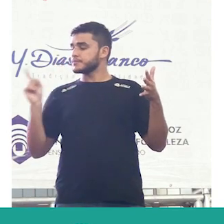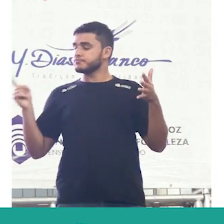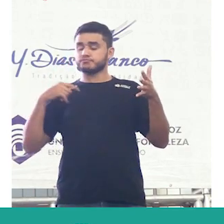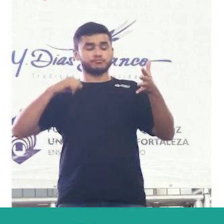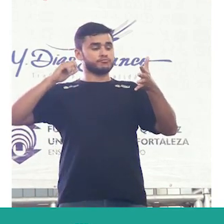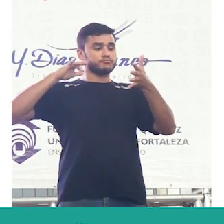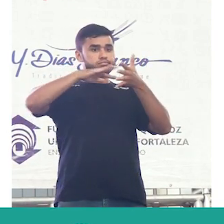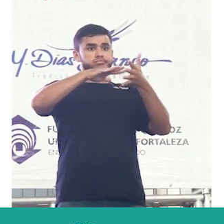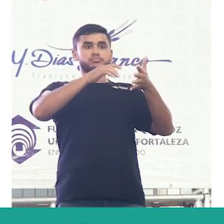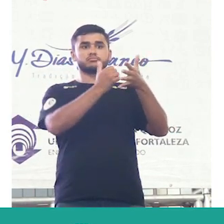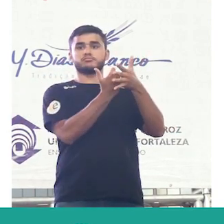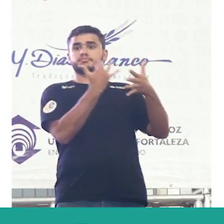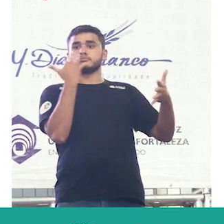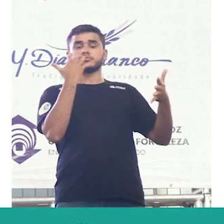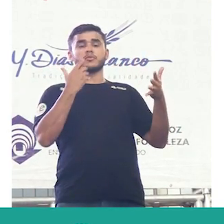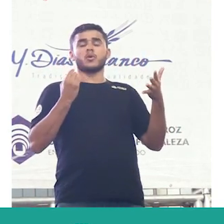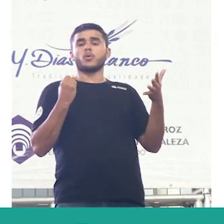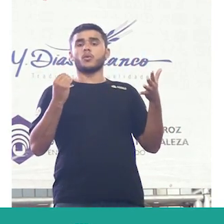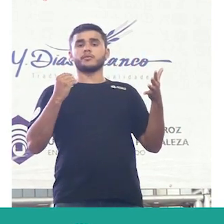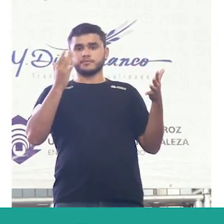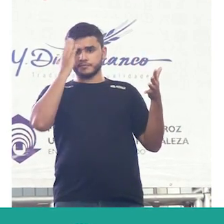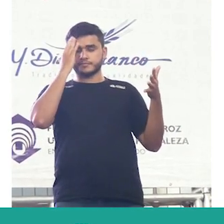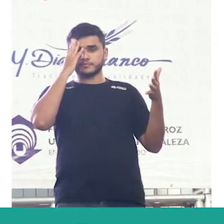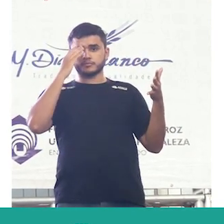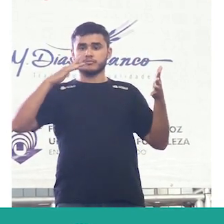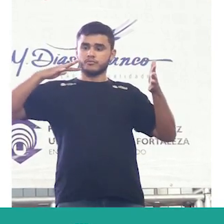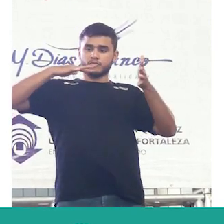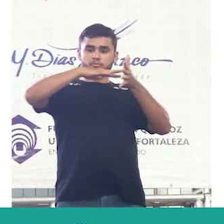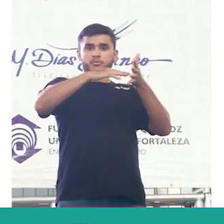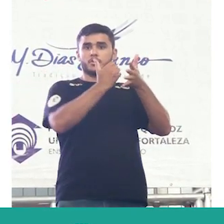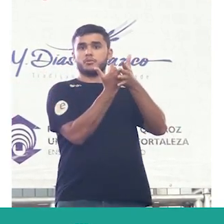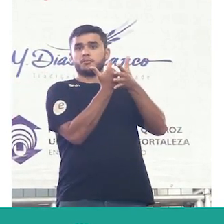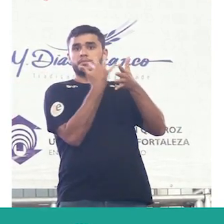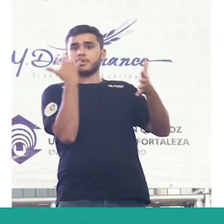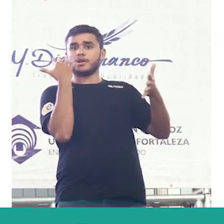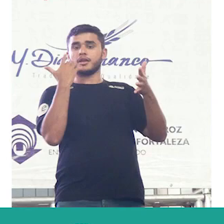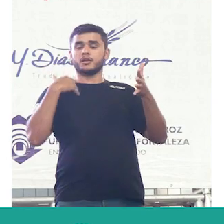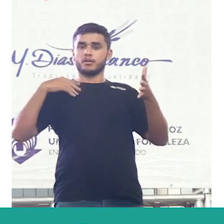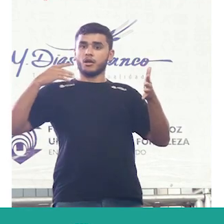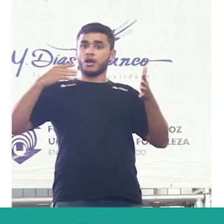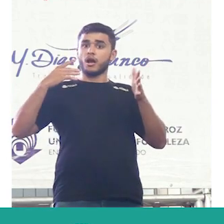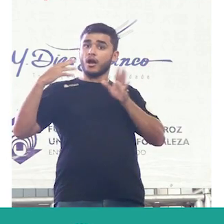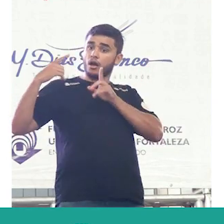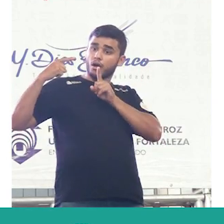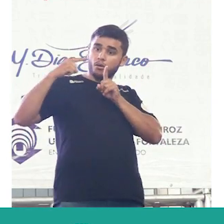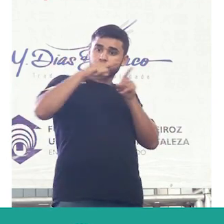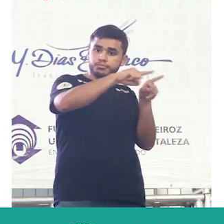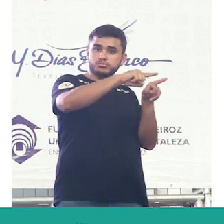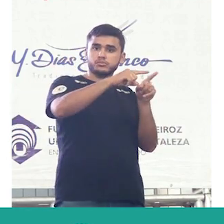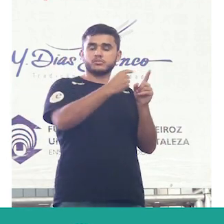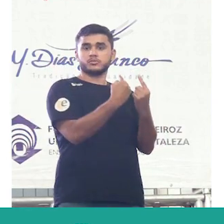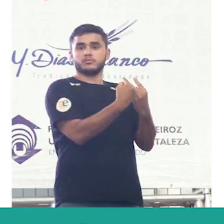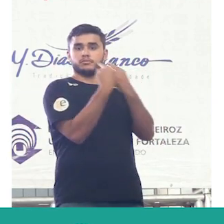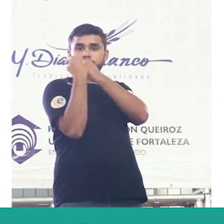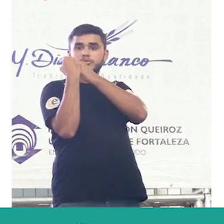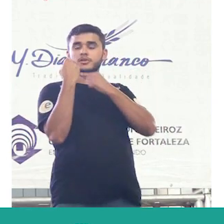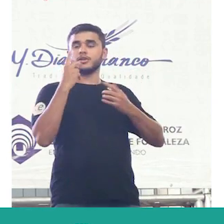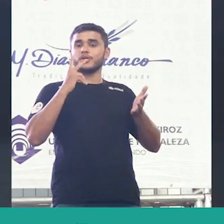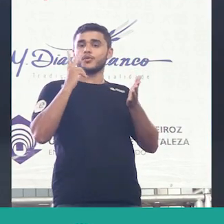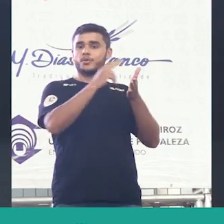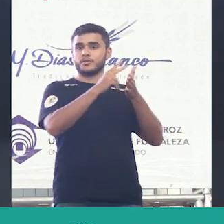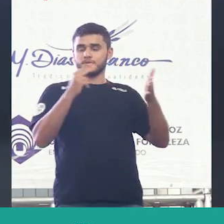desenho. Como é que esses raios estão entrando aí? Paralelos. Como é que eles saem? Paralelos. Eu não vou ver esse